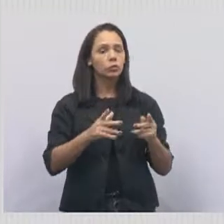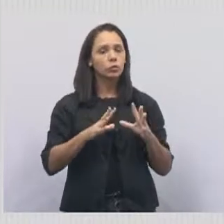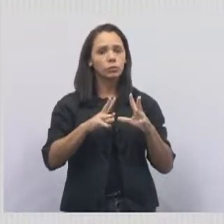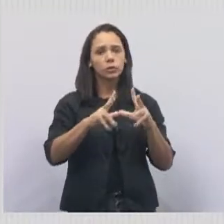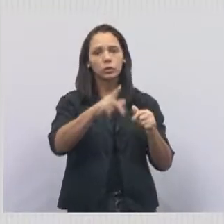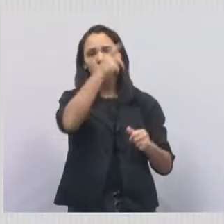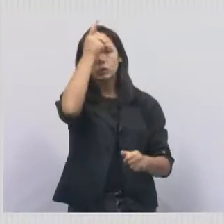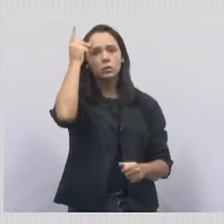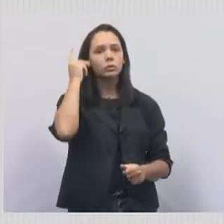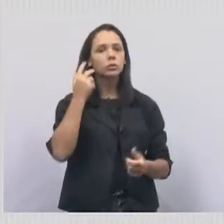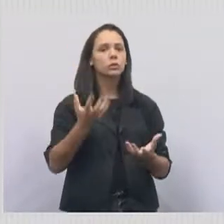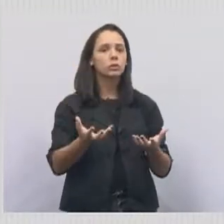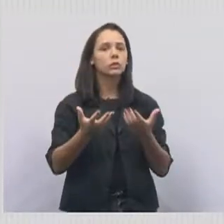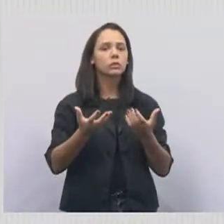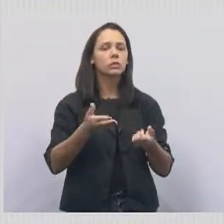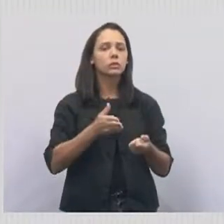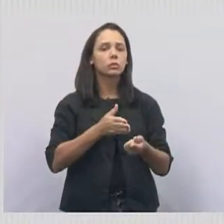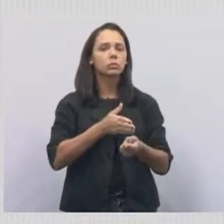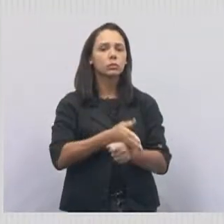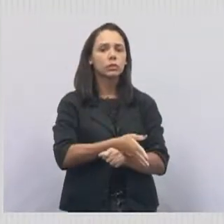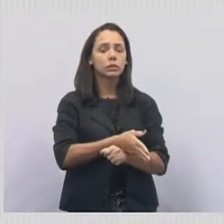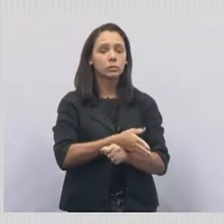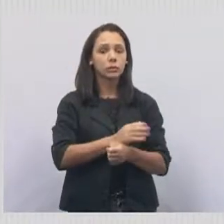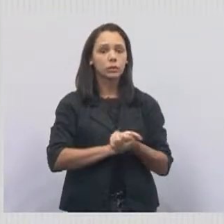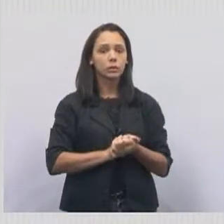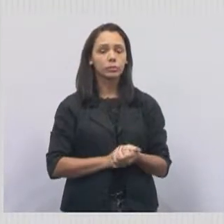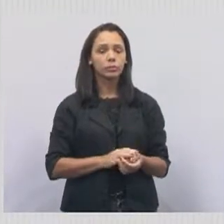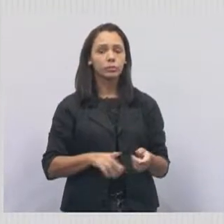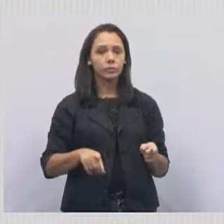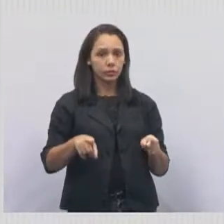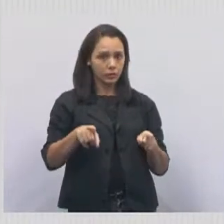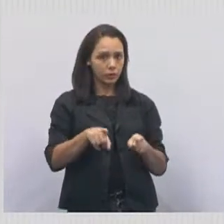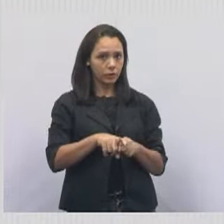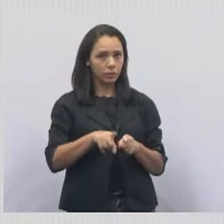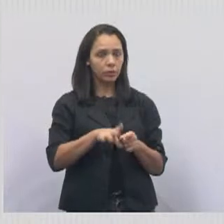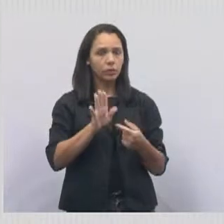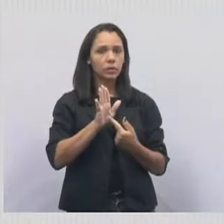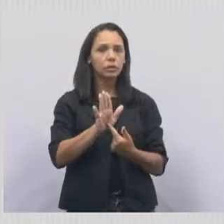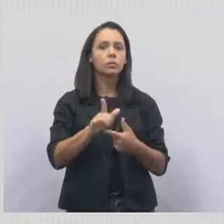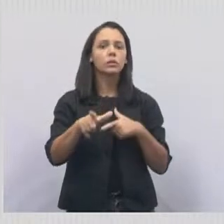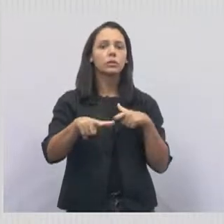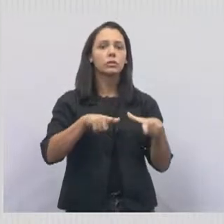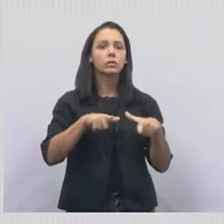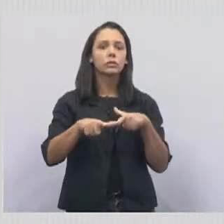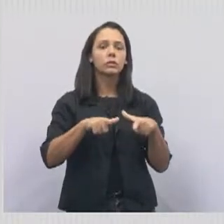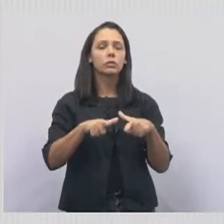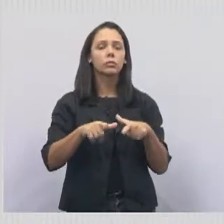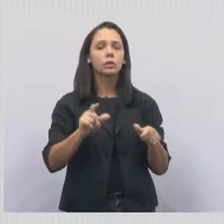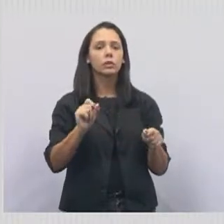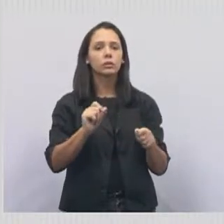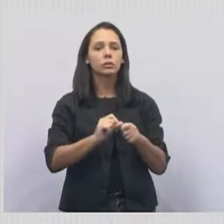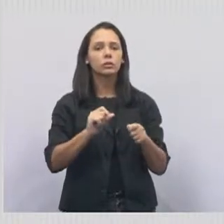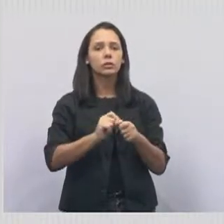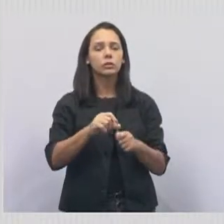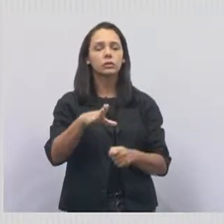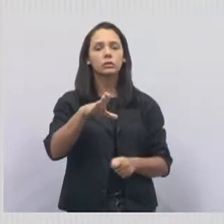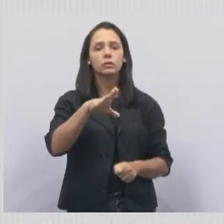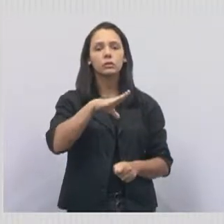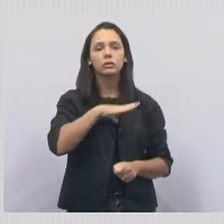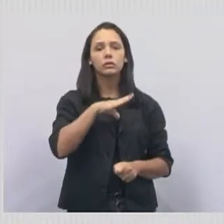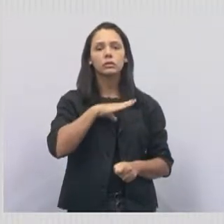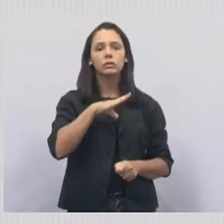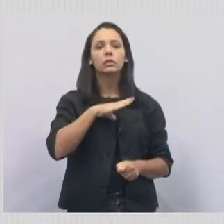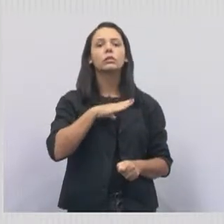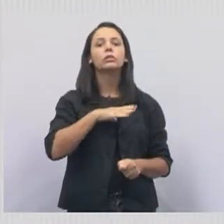a população e nessas ocasiões serão abordadas os trabalhos desenvolvidos pelo município e